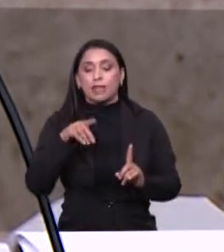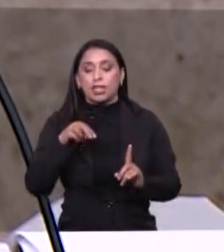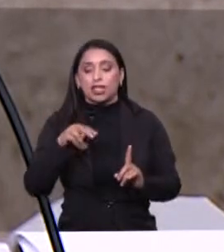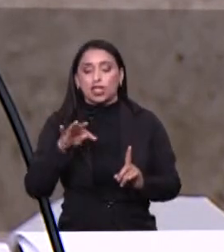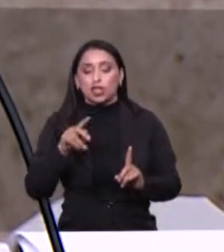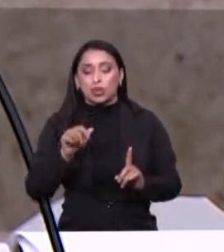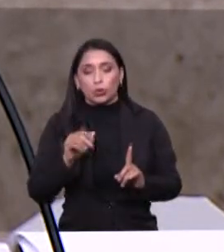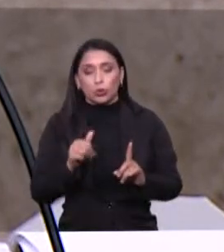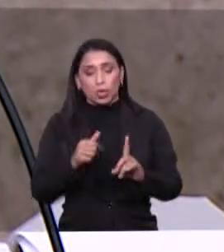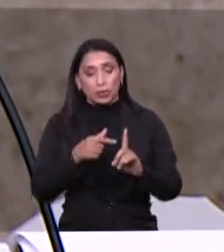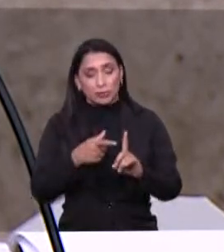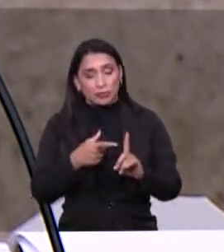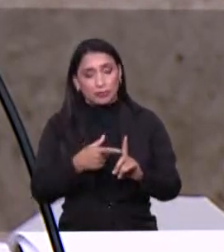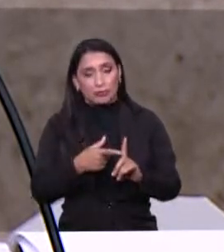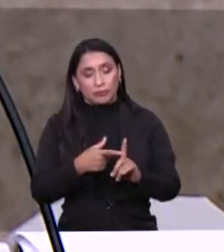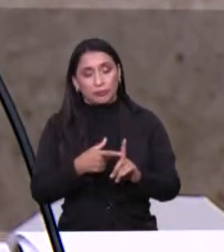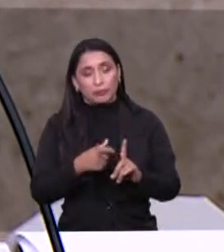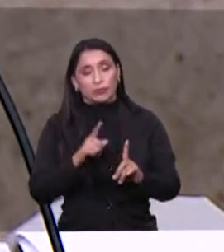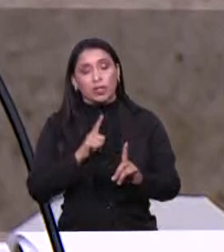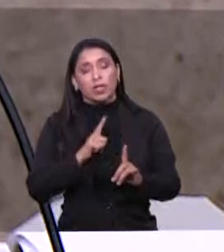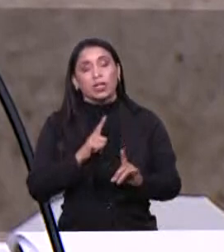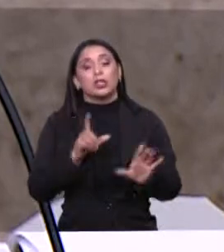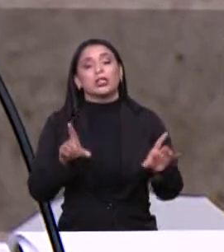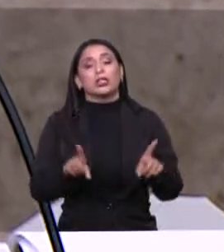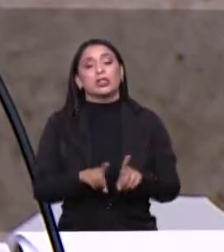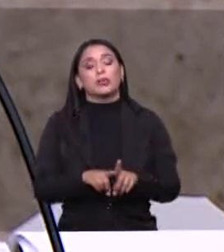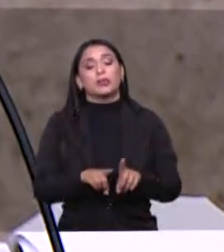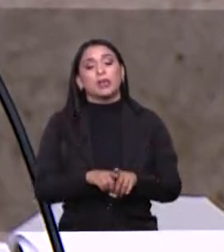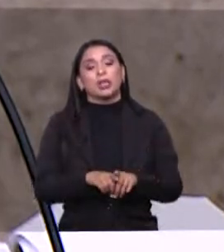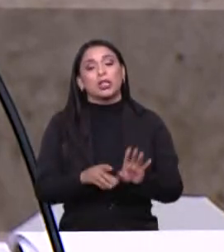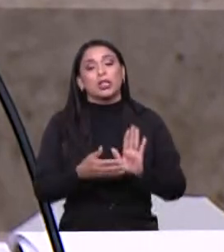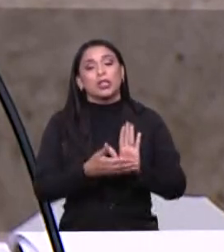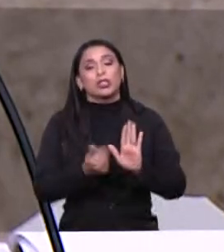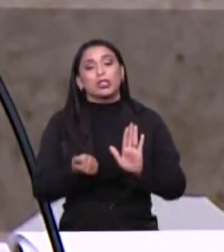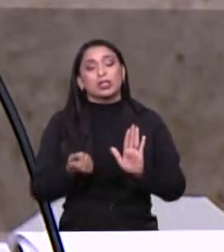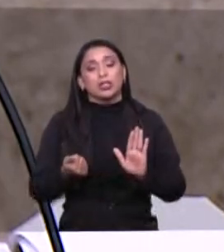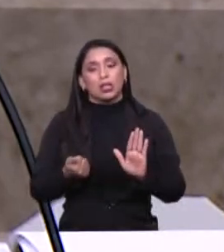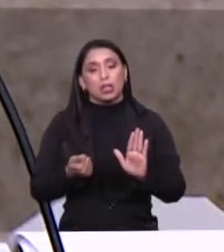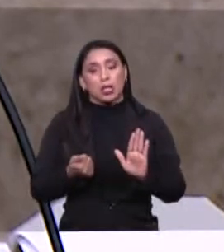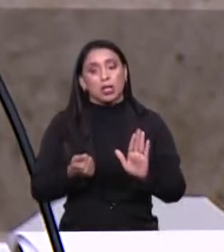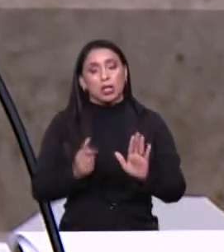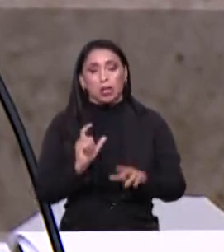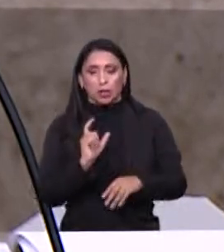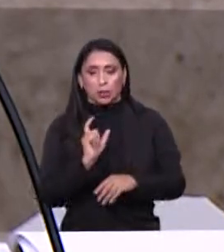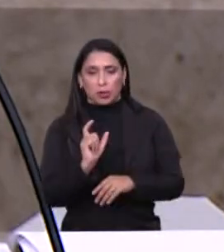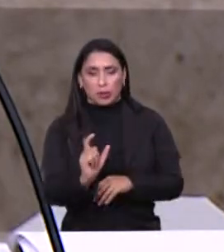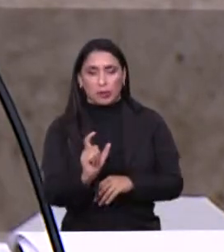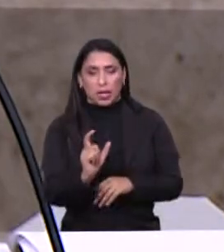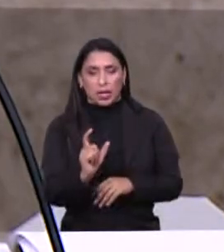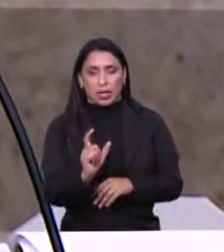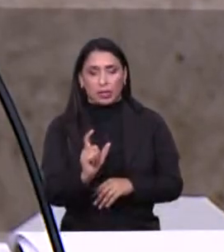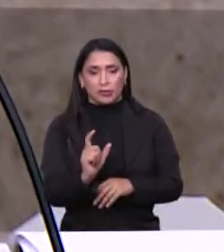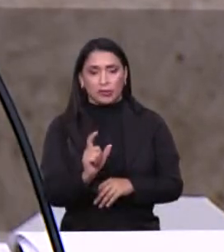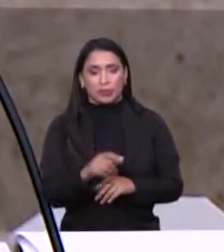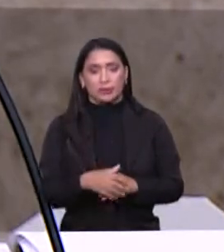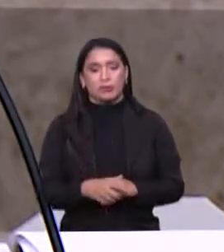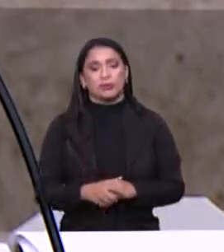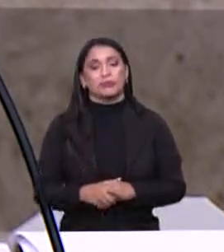e ainda o registro da ausência de discricionariedade. Eu acho que depois se